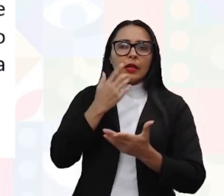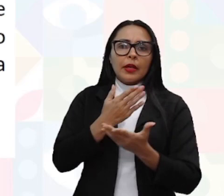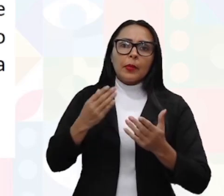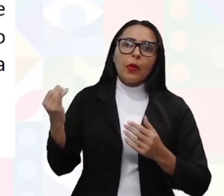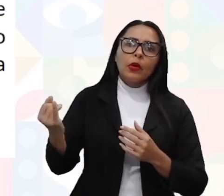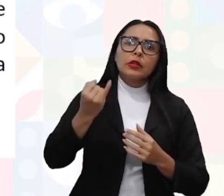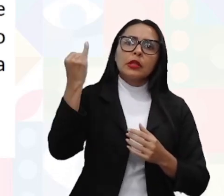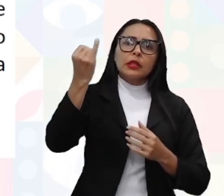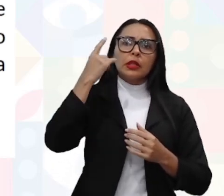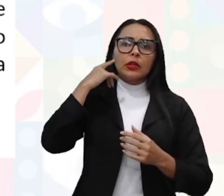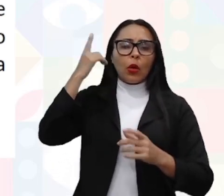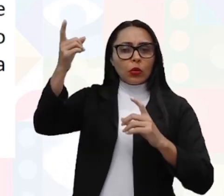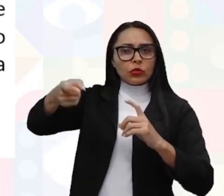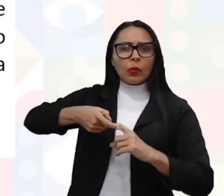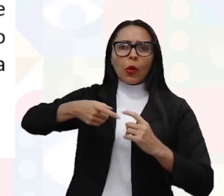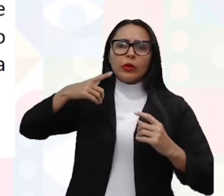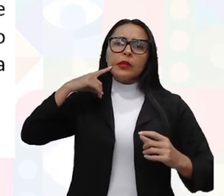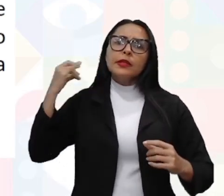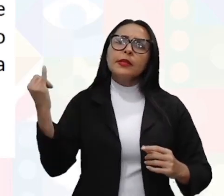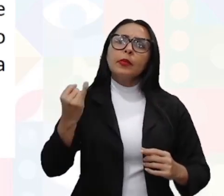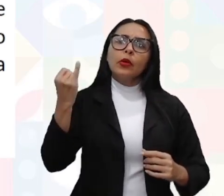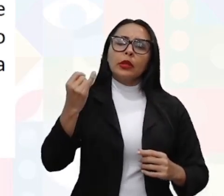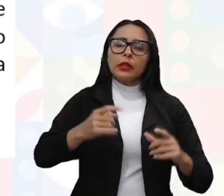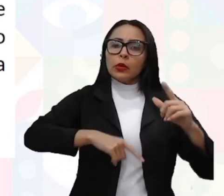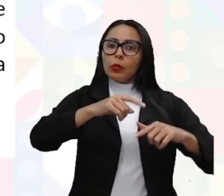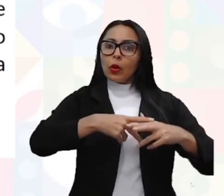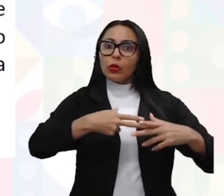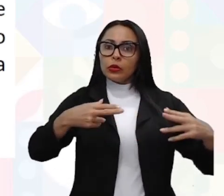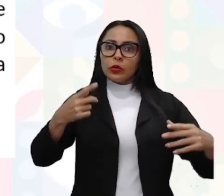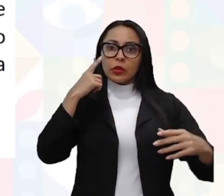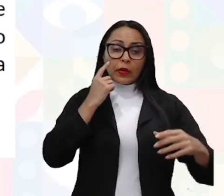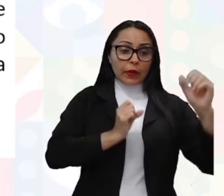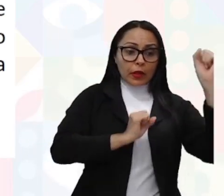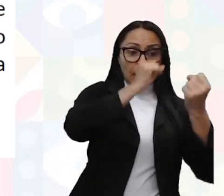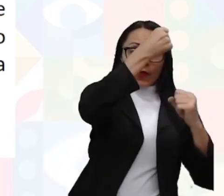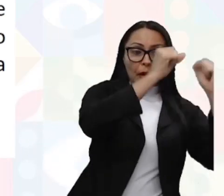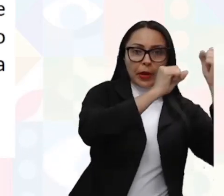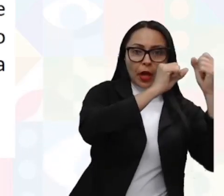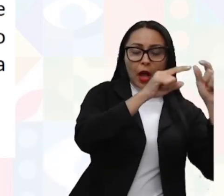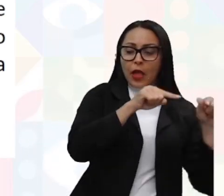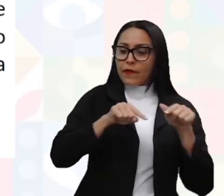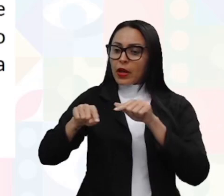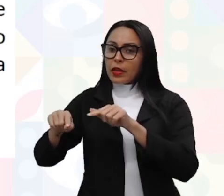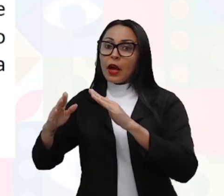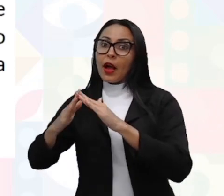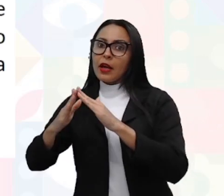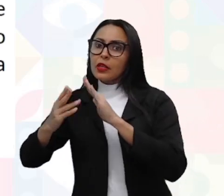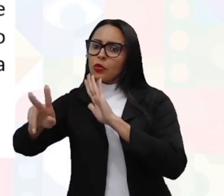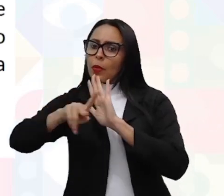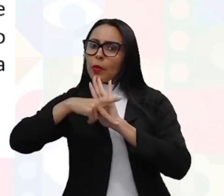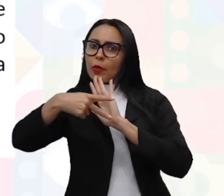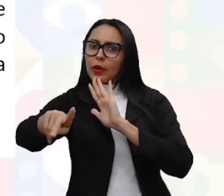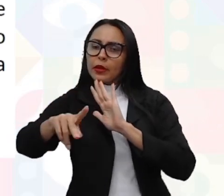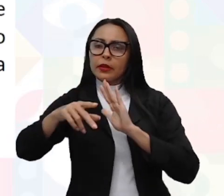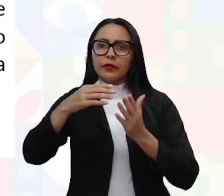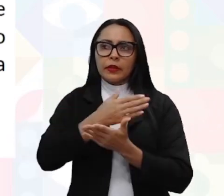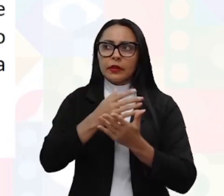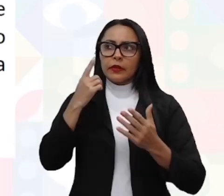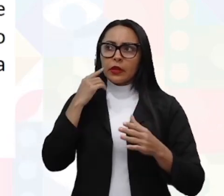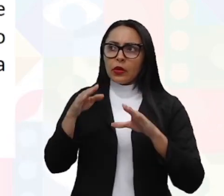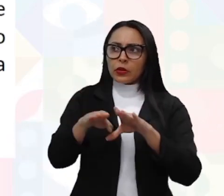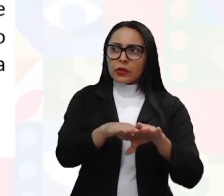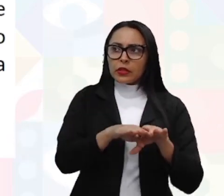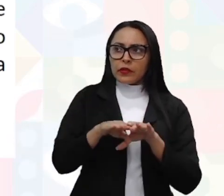de dar o suporte necessário para que o produto saia do fabricante e chegue até o consumidor final, entregando o nível de